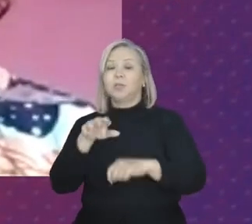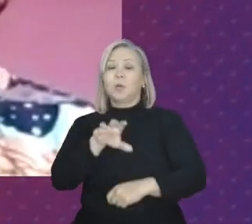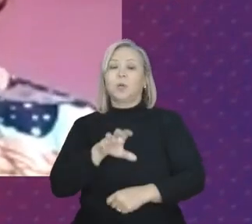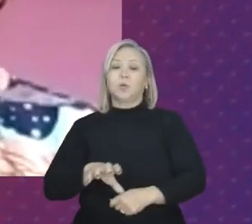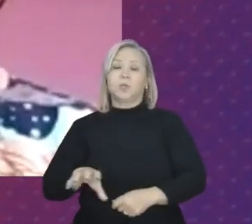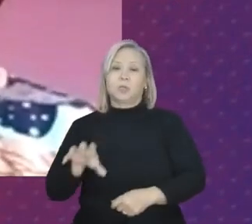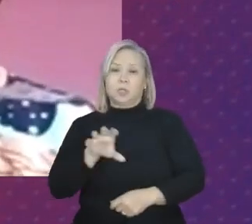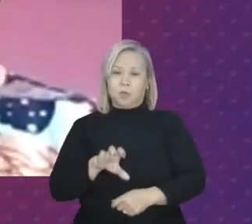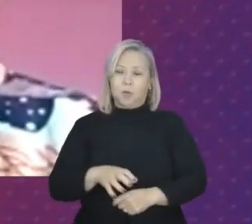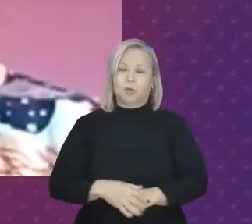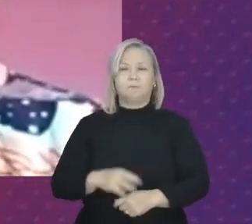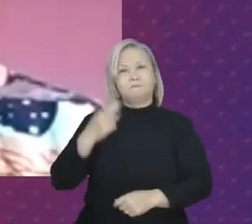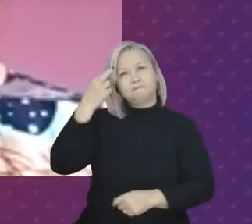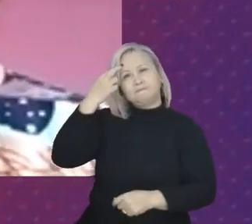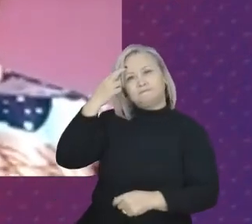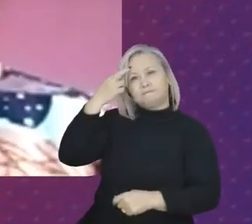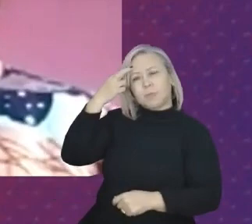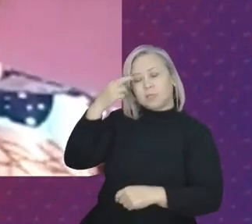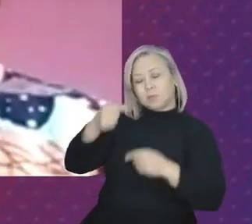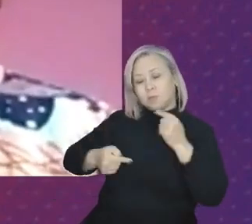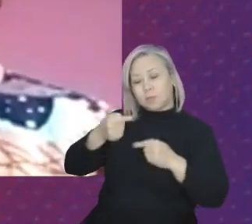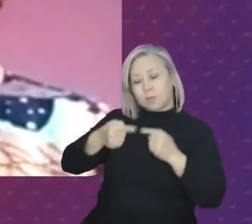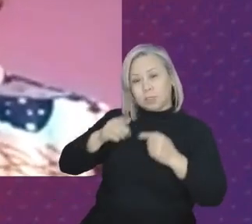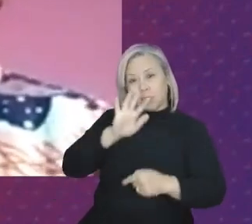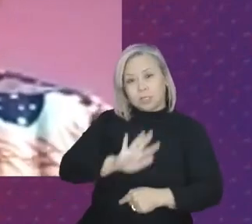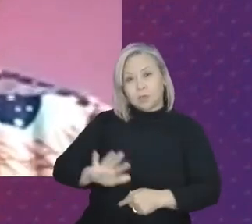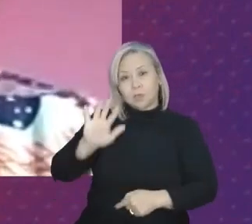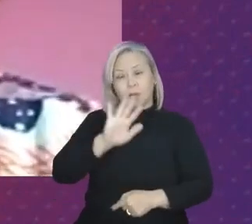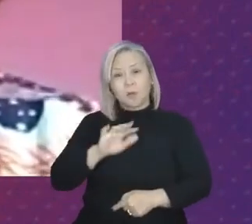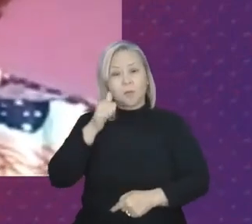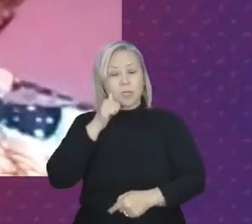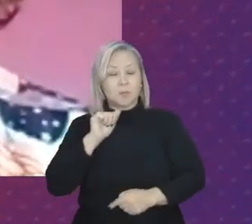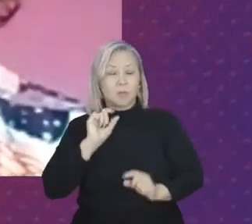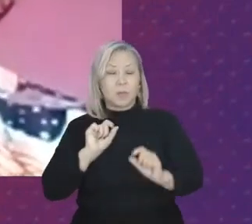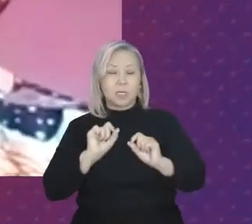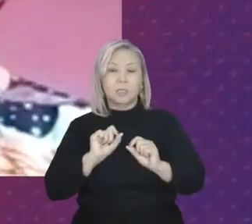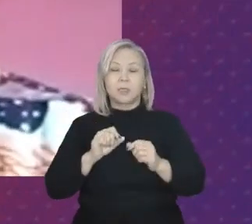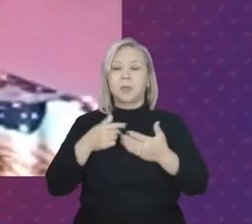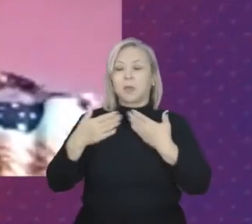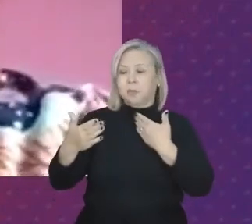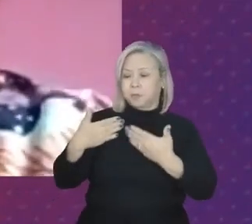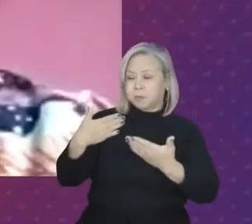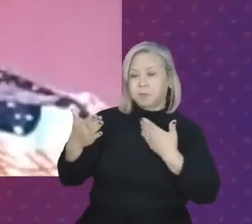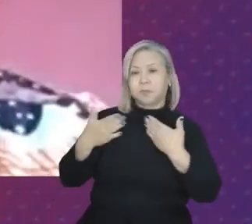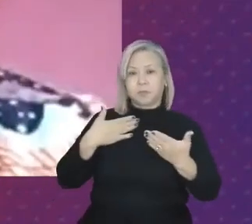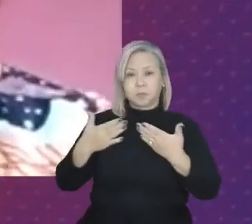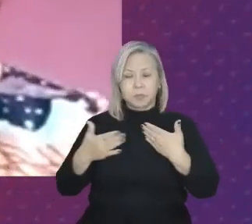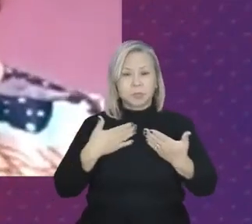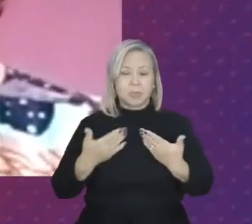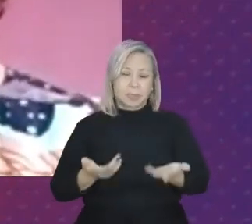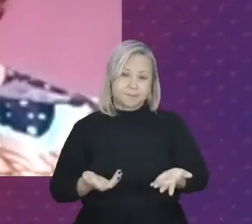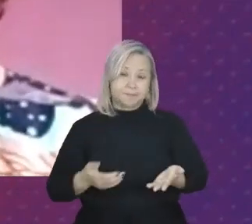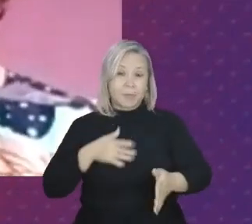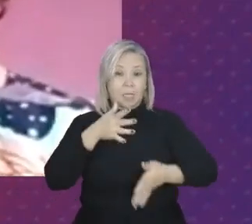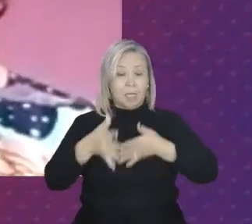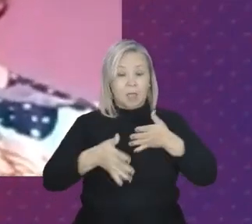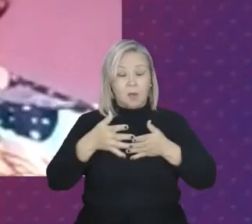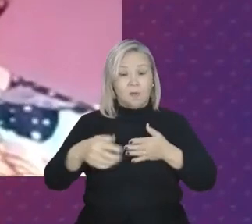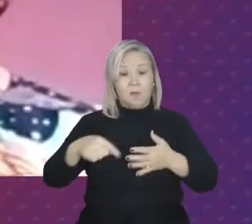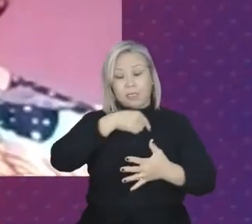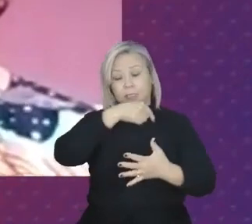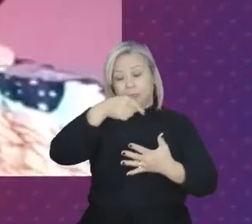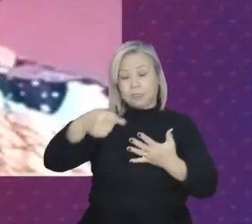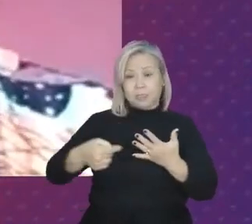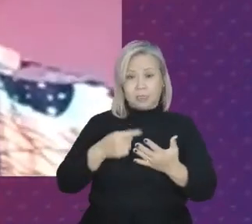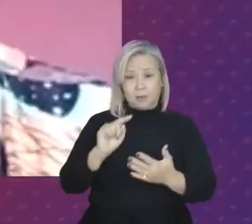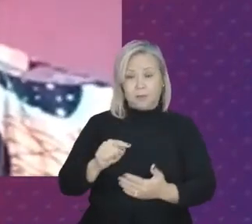e aí pensando, sobretudo, a política nacional para as mulheres como algo transversal, intersetorial, mas a gente vai falar um pouco dessas categorias mais para